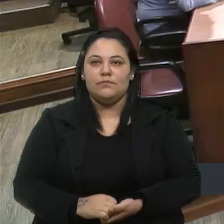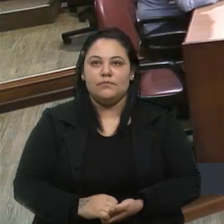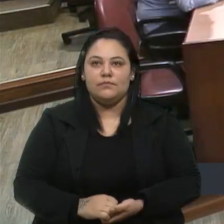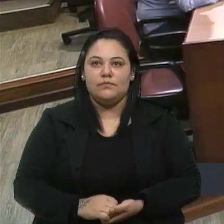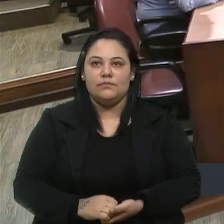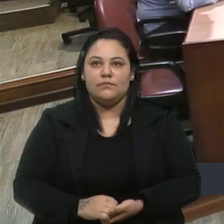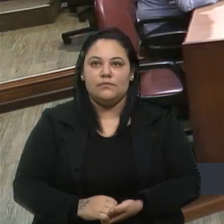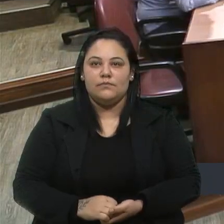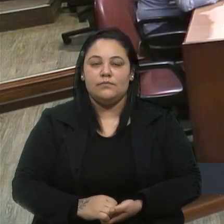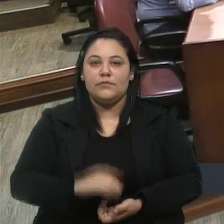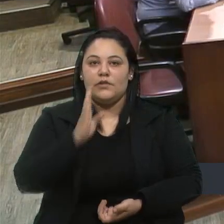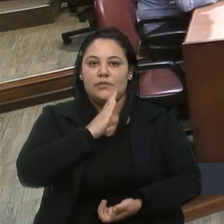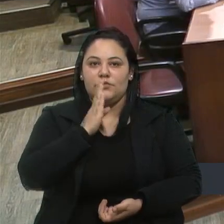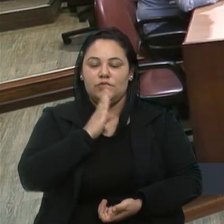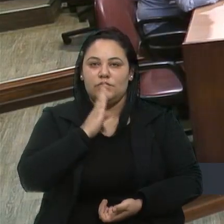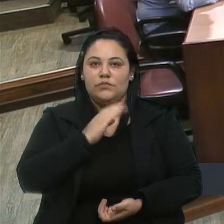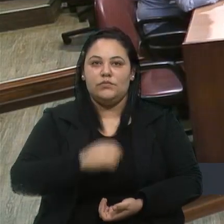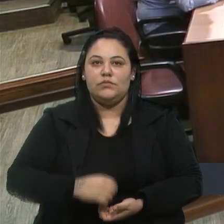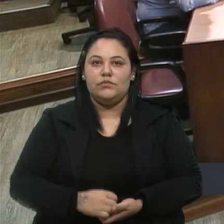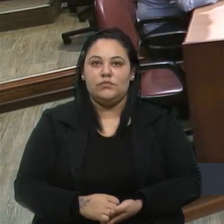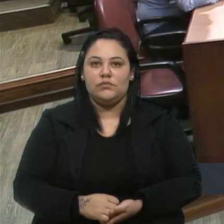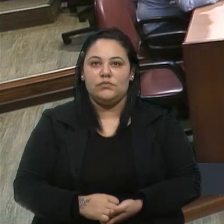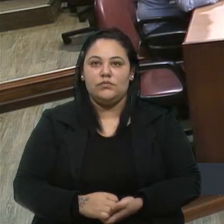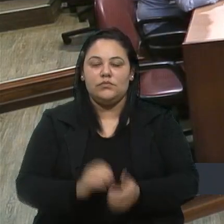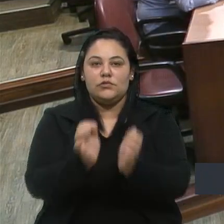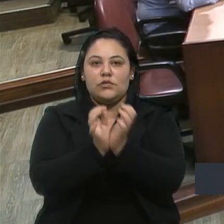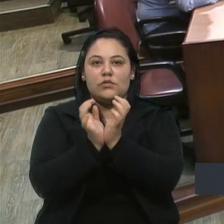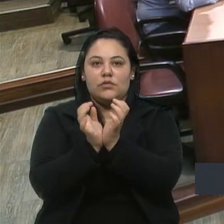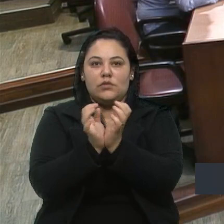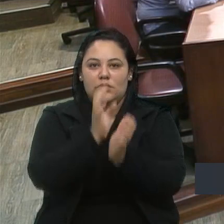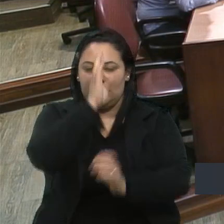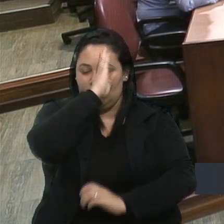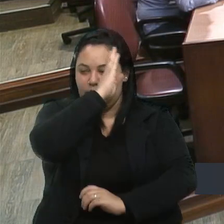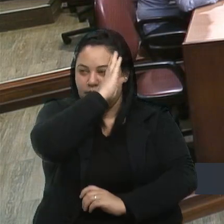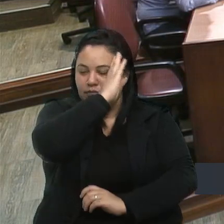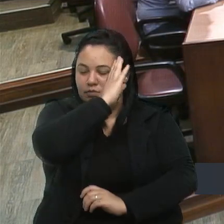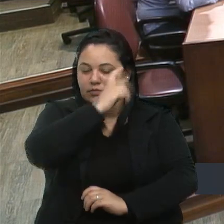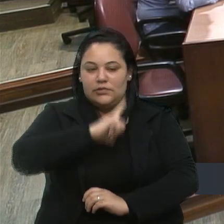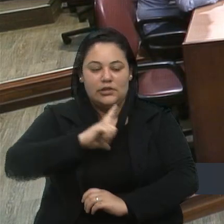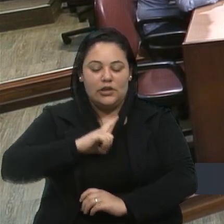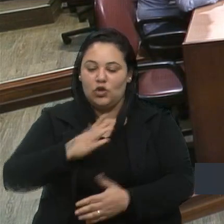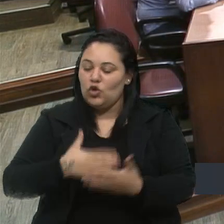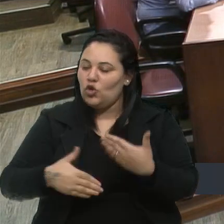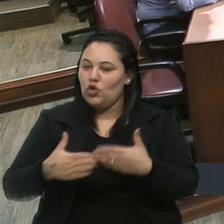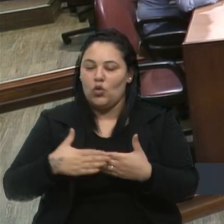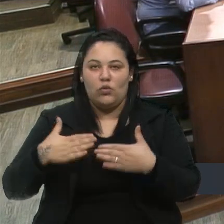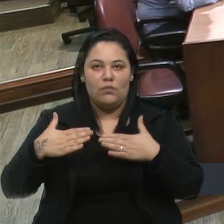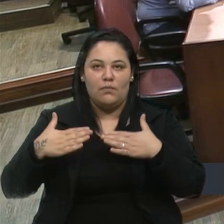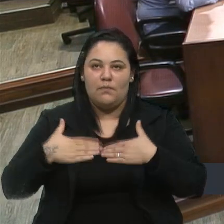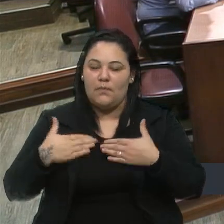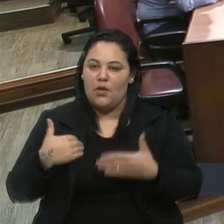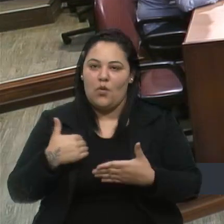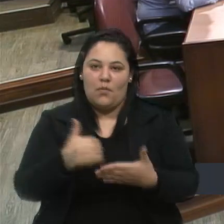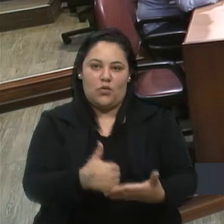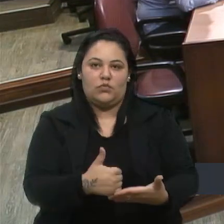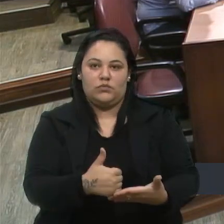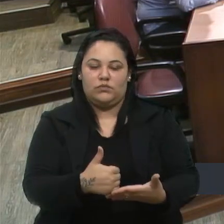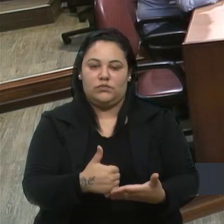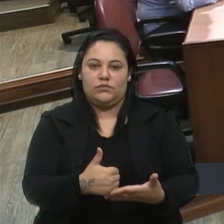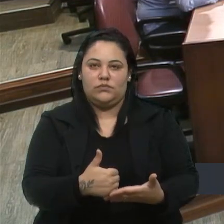Bem rapidinho, colega Bressan terá todo o meu apoio sobre seu projeto. Parece que eu vi